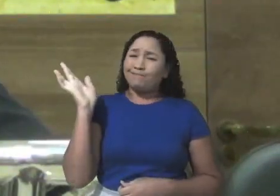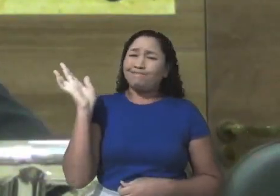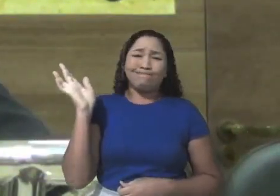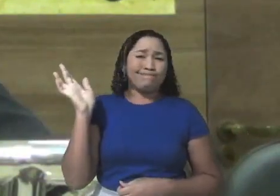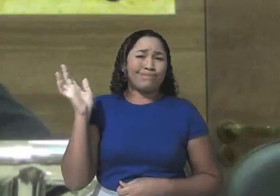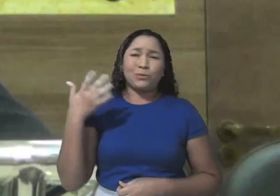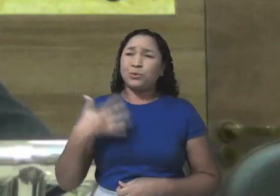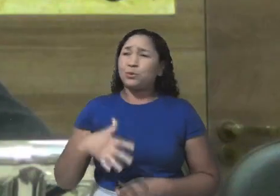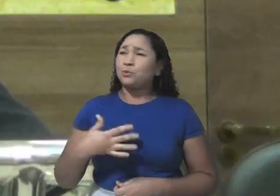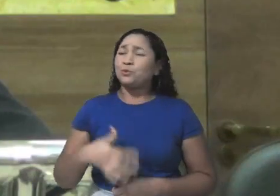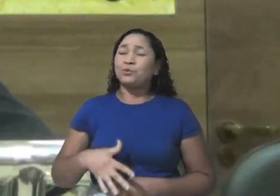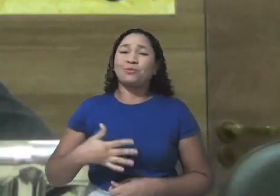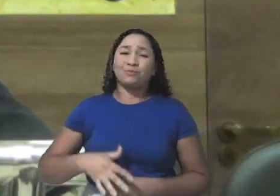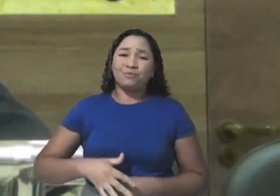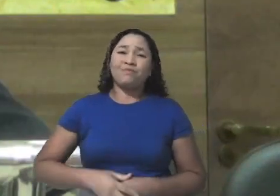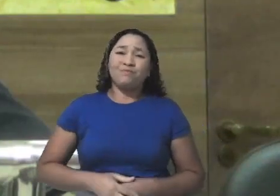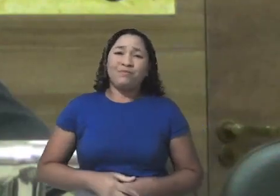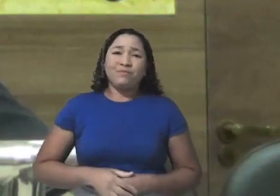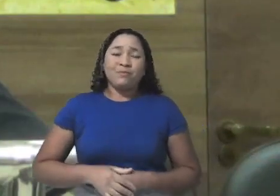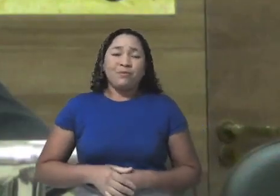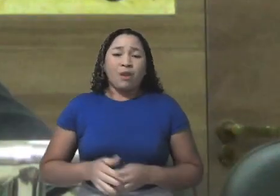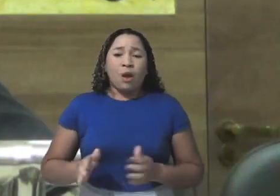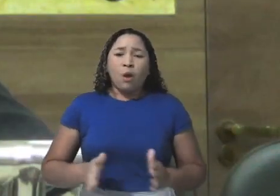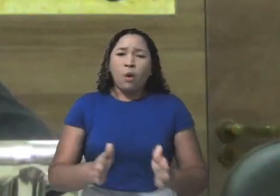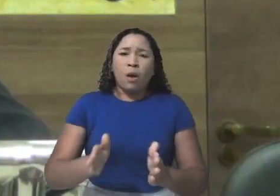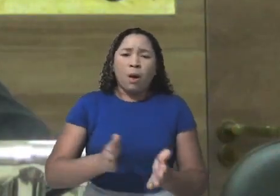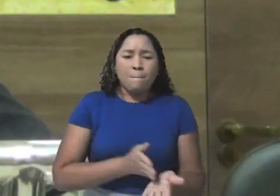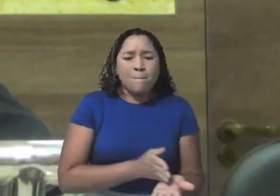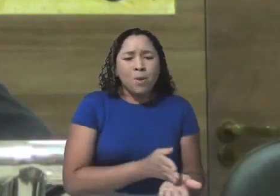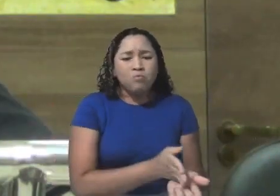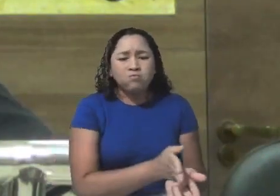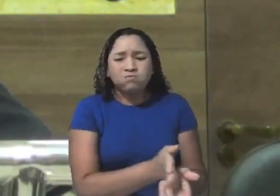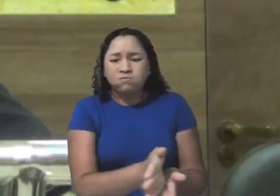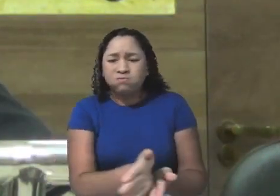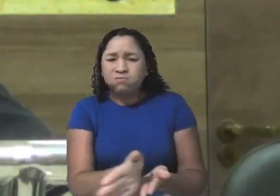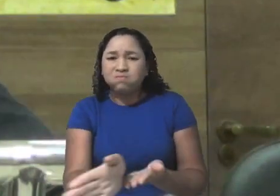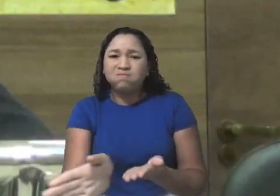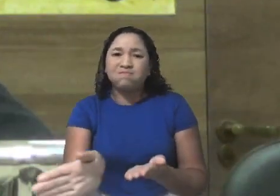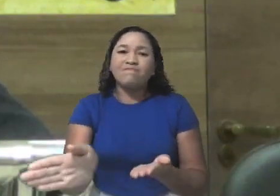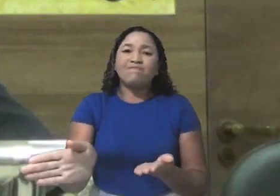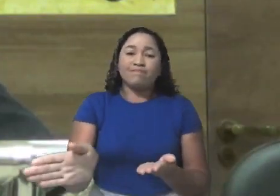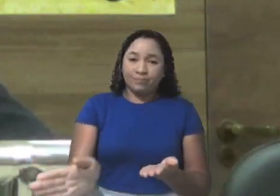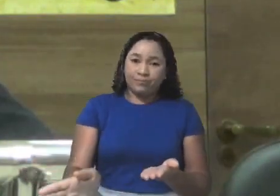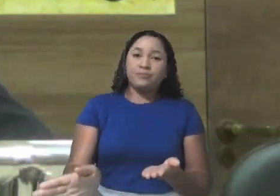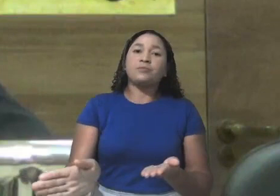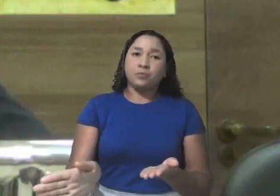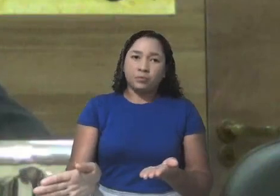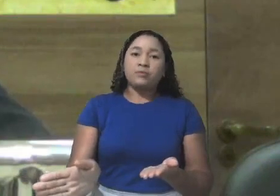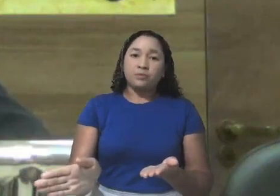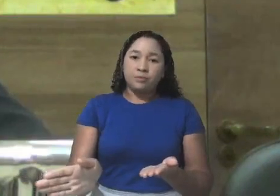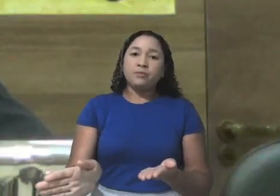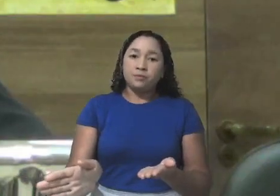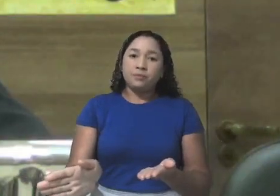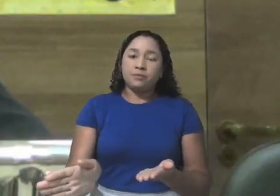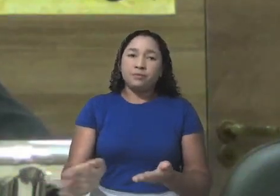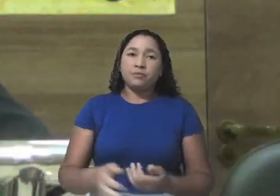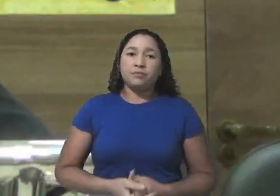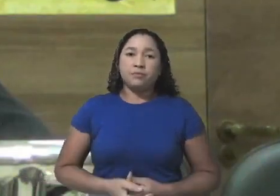desviam-se do caminho. Levados em roda por todo vento de doutrina.